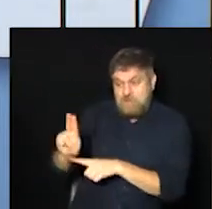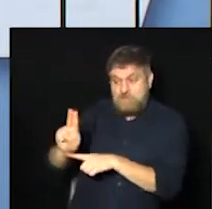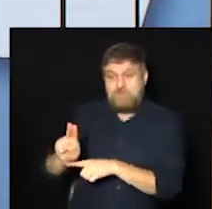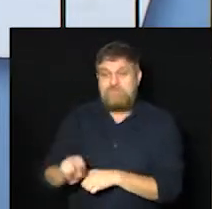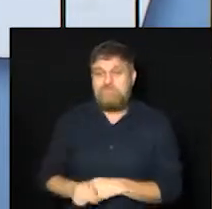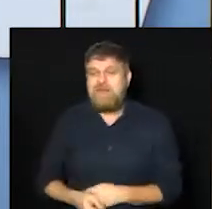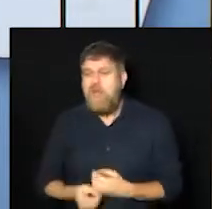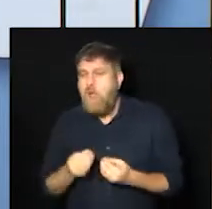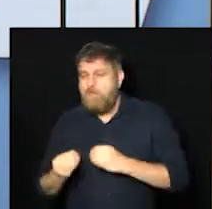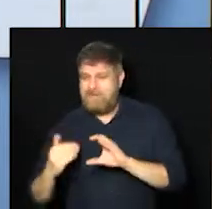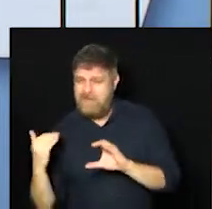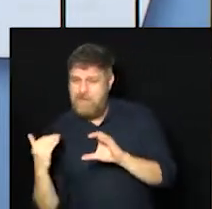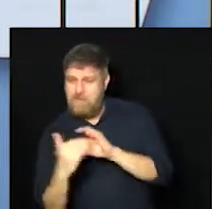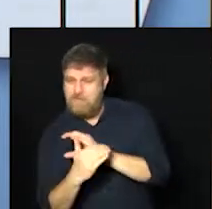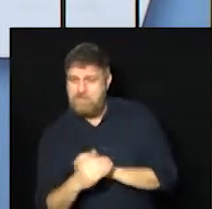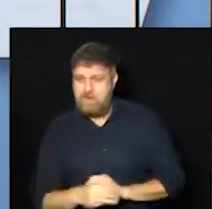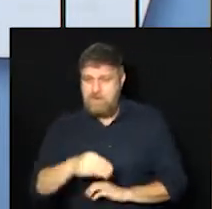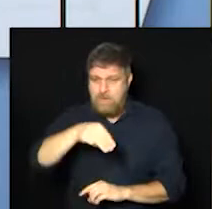através de um e-mail chamado